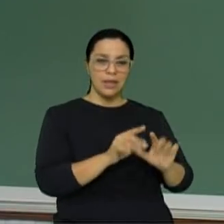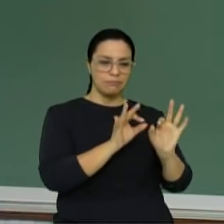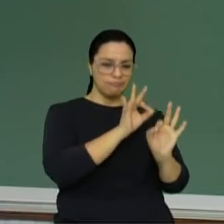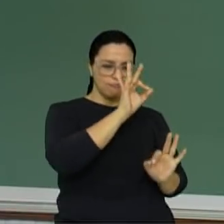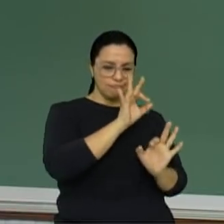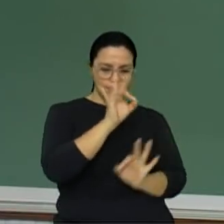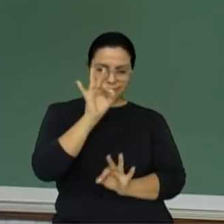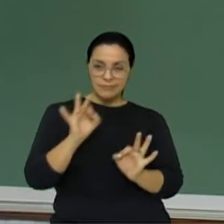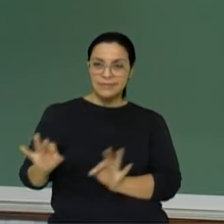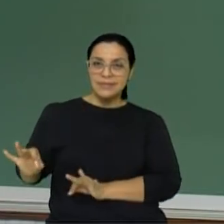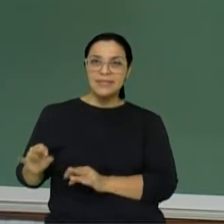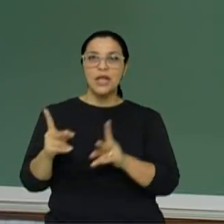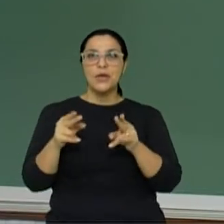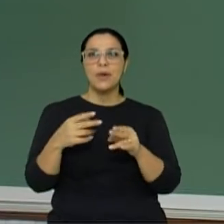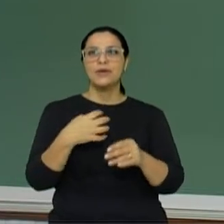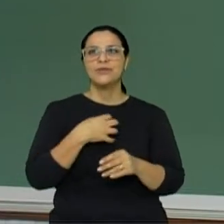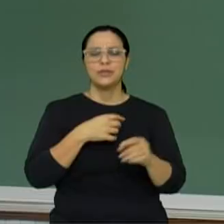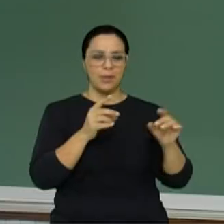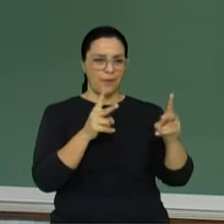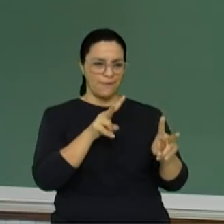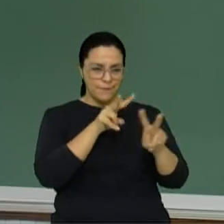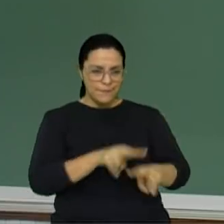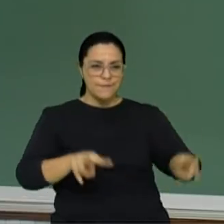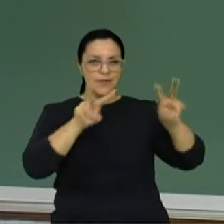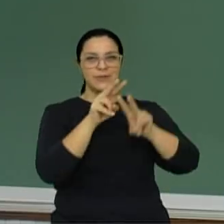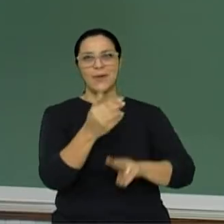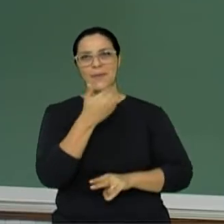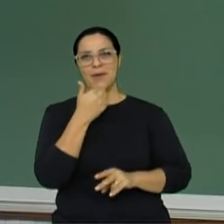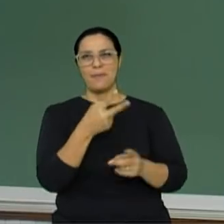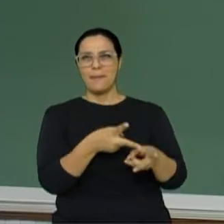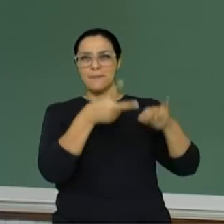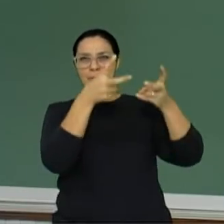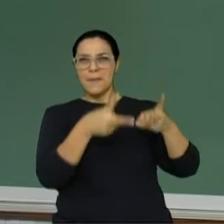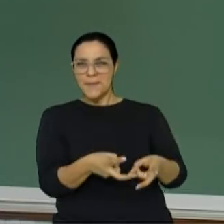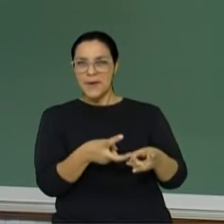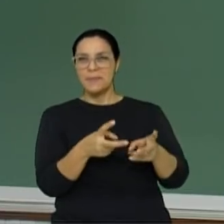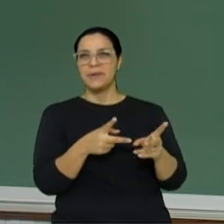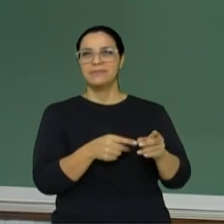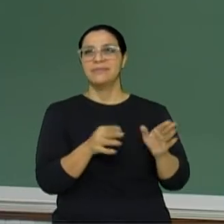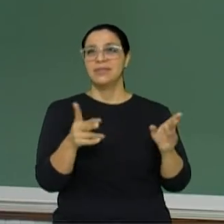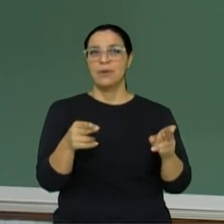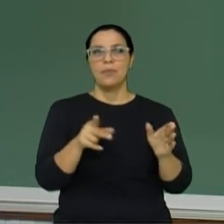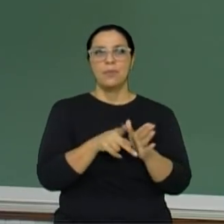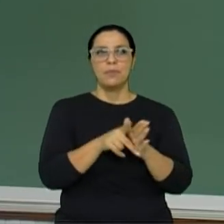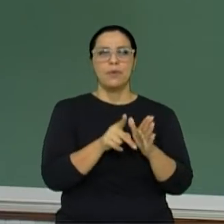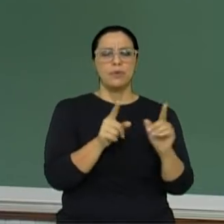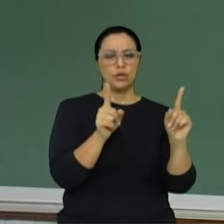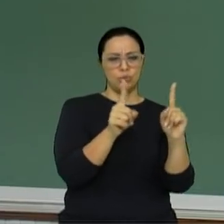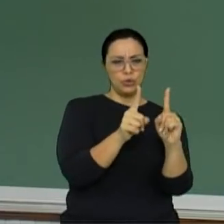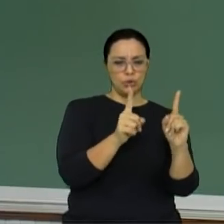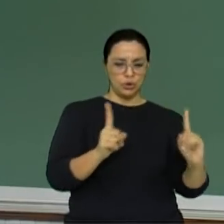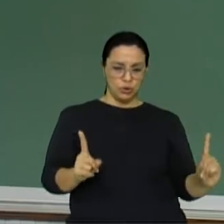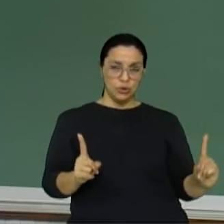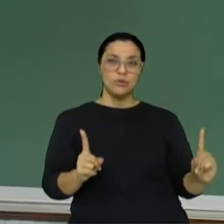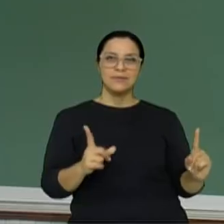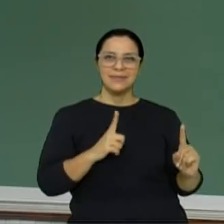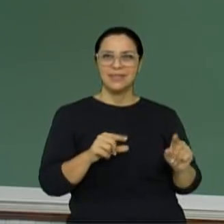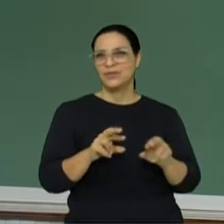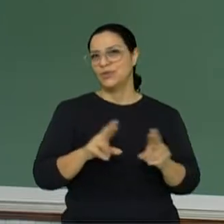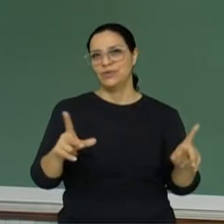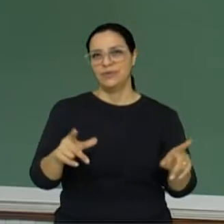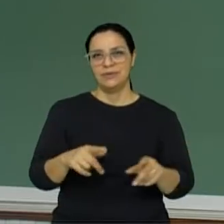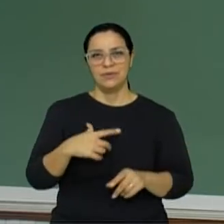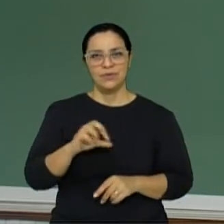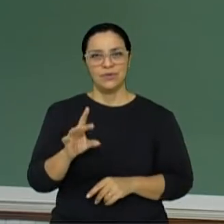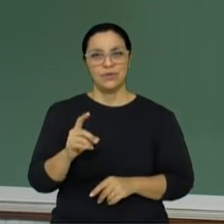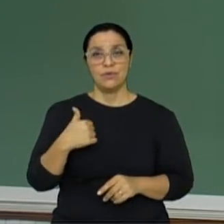parte aqui, eles fiquem na mesma posição, né? Perceba que eles estão na mesma posição, só que um é menor que o outro, essa é a única diferença, tá? E